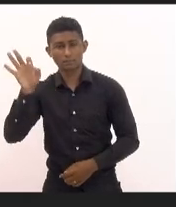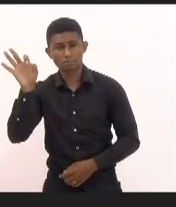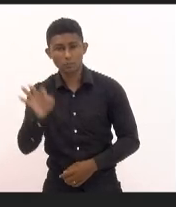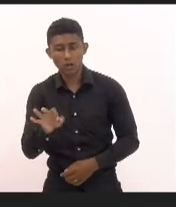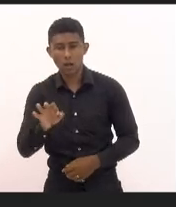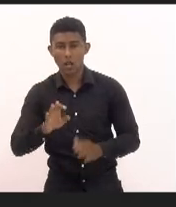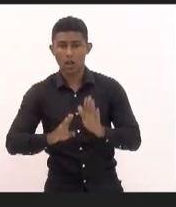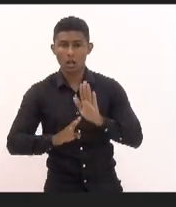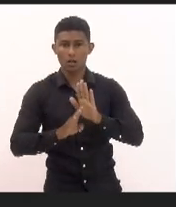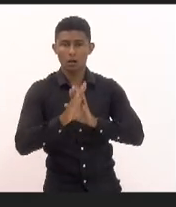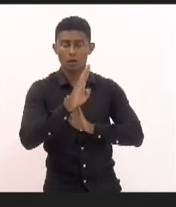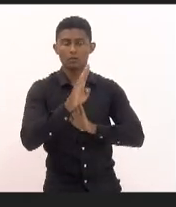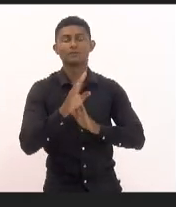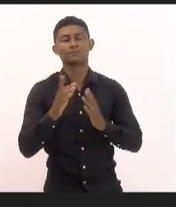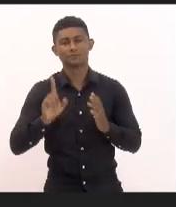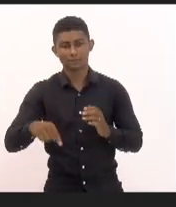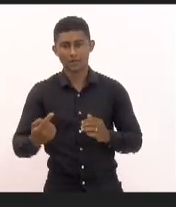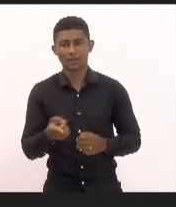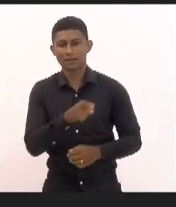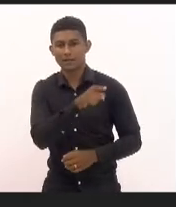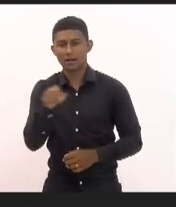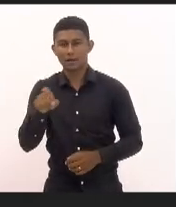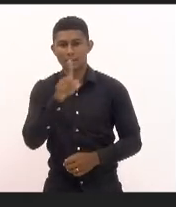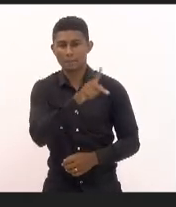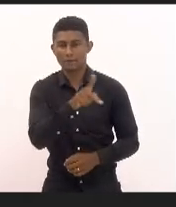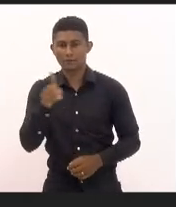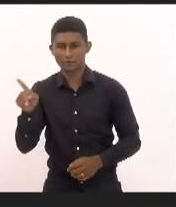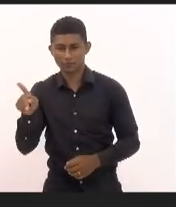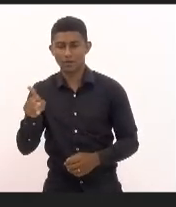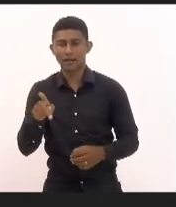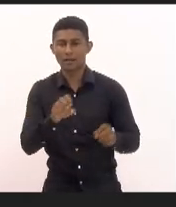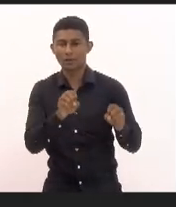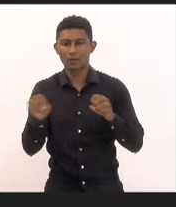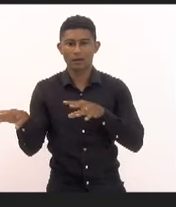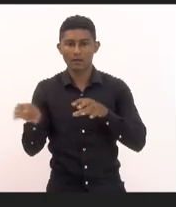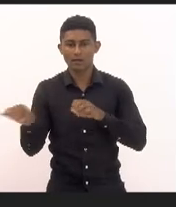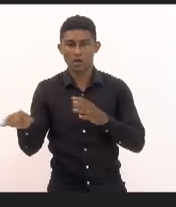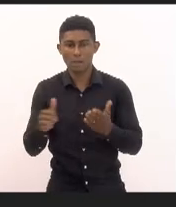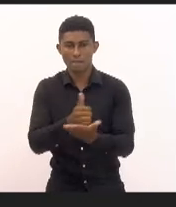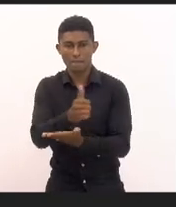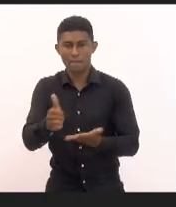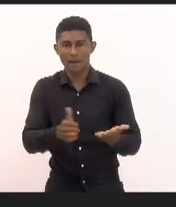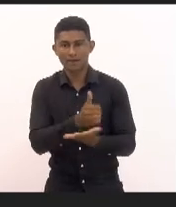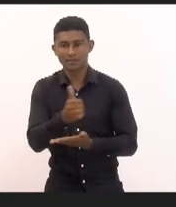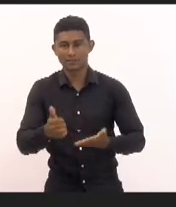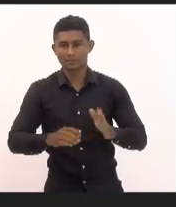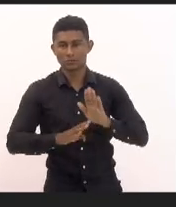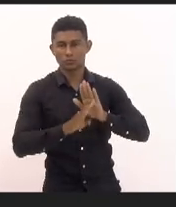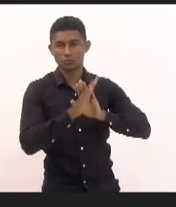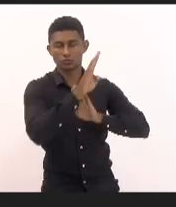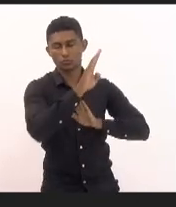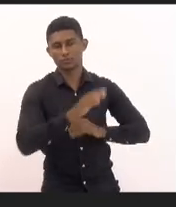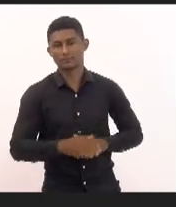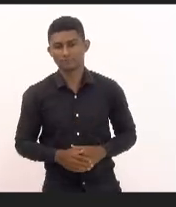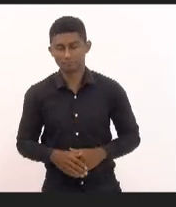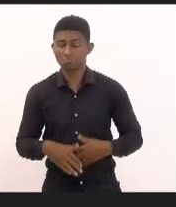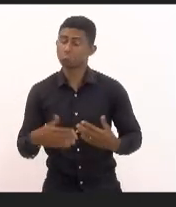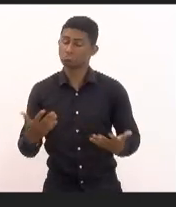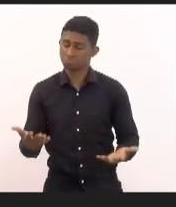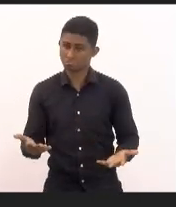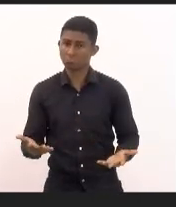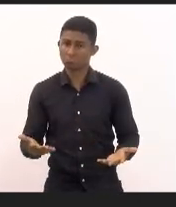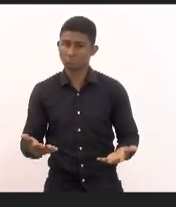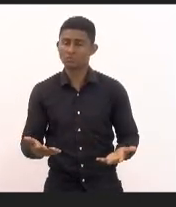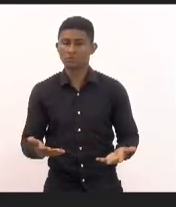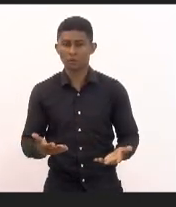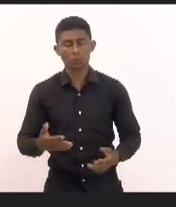33,24% no piso salarial dos professores da educação básica. E isso tem um significado